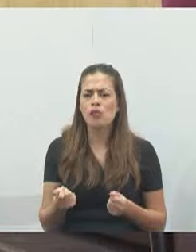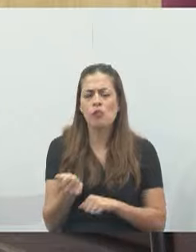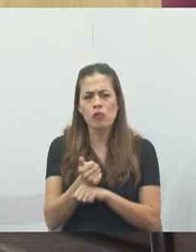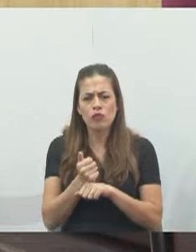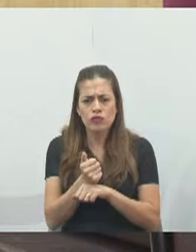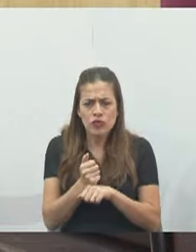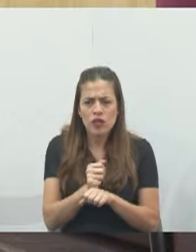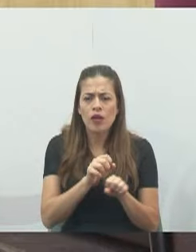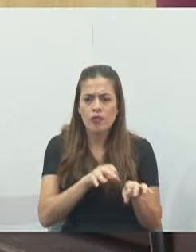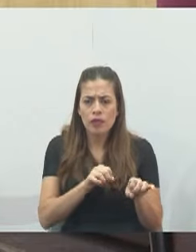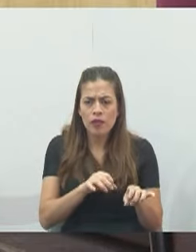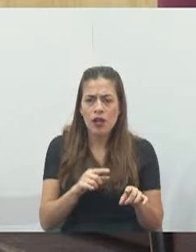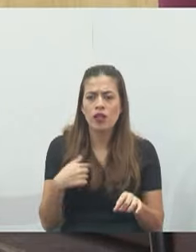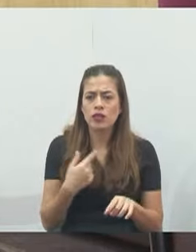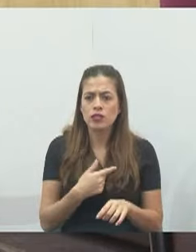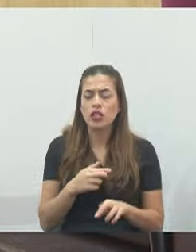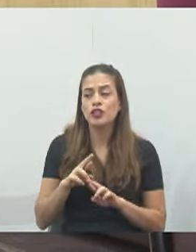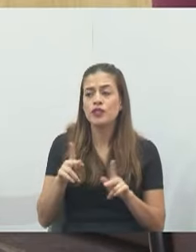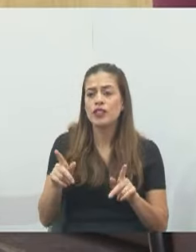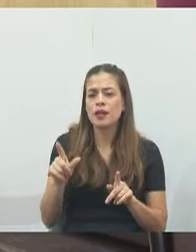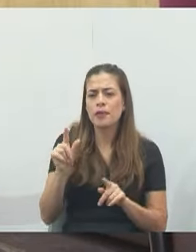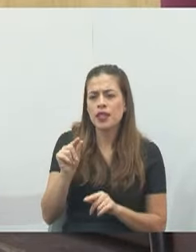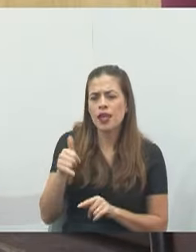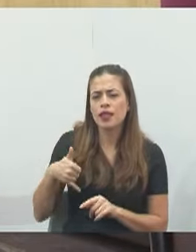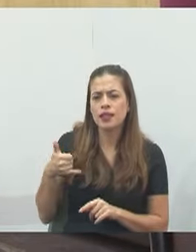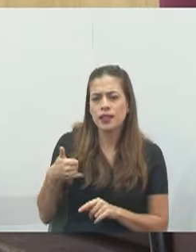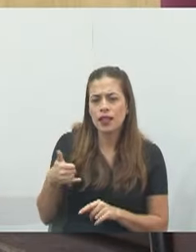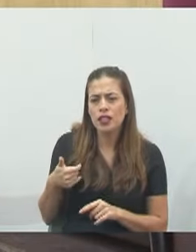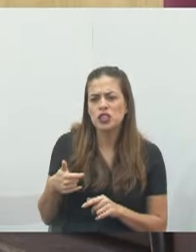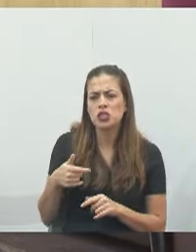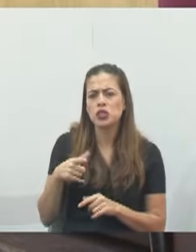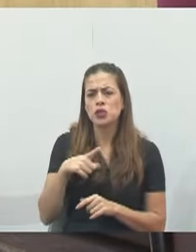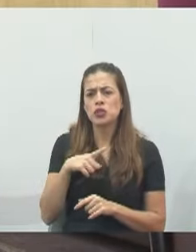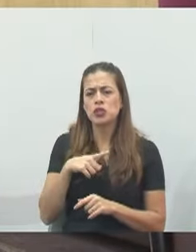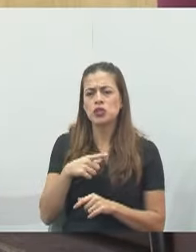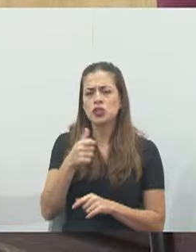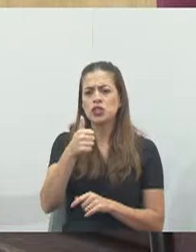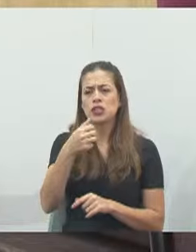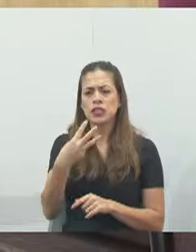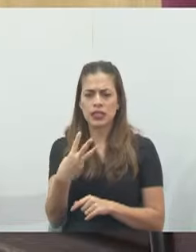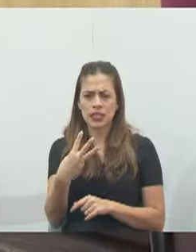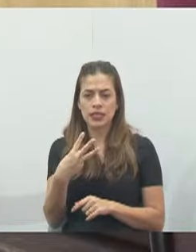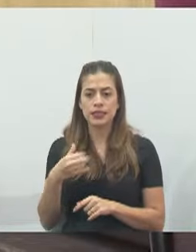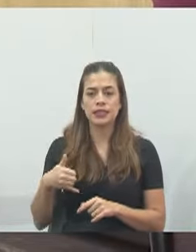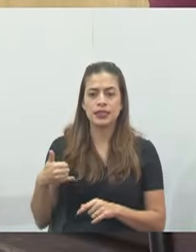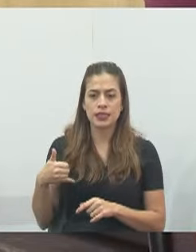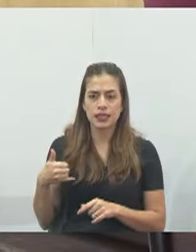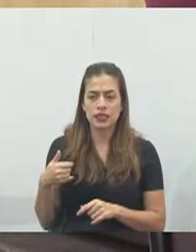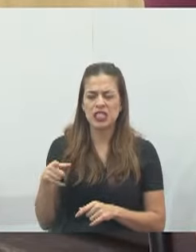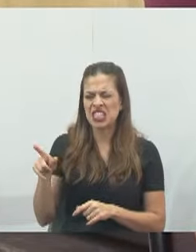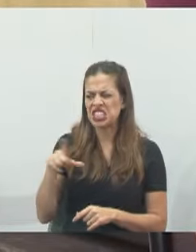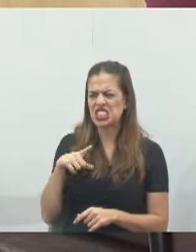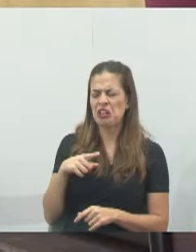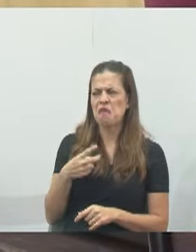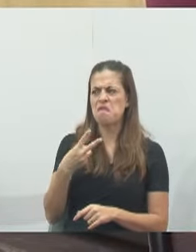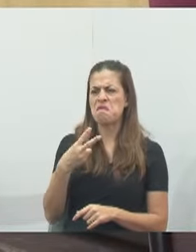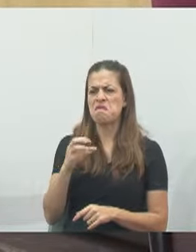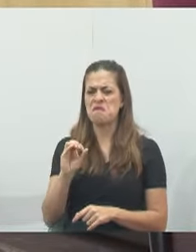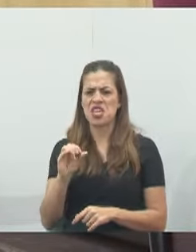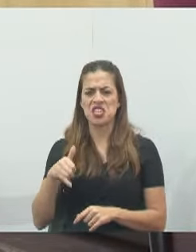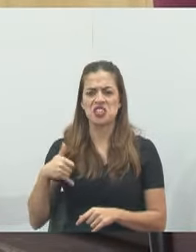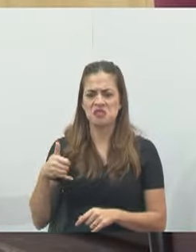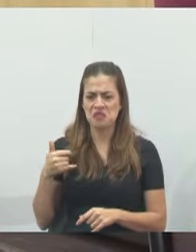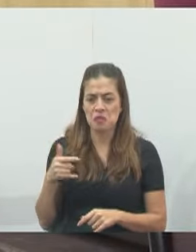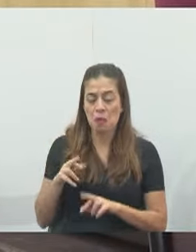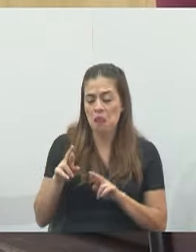acadêmico. A gente tinha uma diferença pequena de idade. Eu tinha, na época, por volta dos 13, 14 anos. Ele tinha uns 20, 21. A diferença